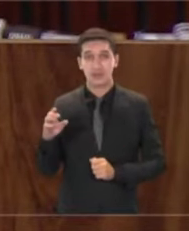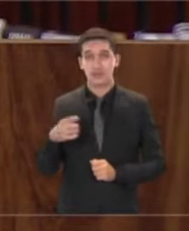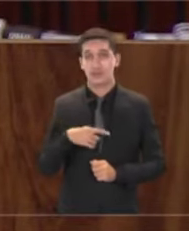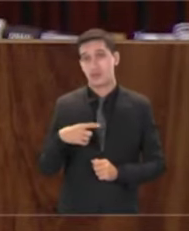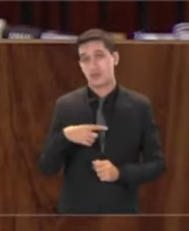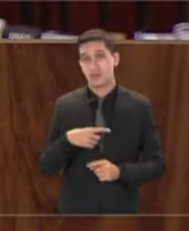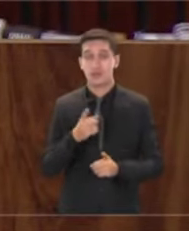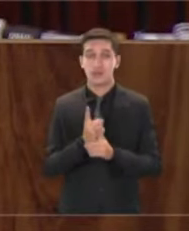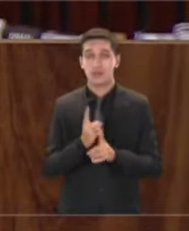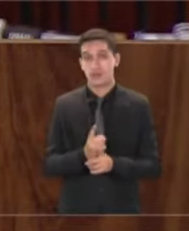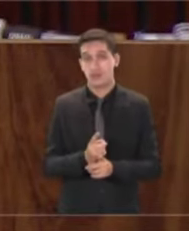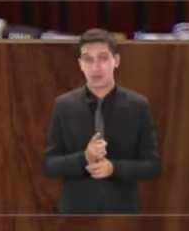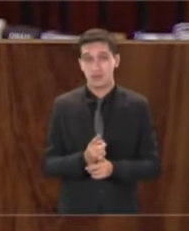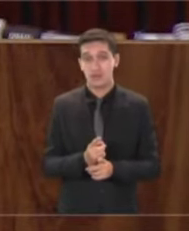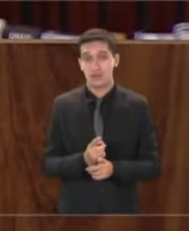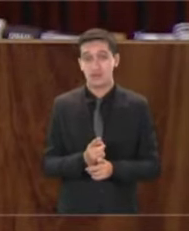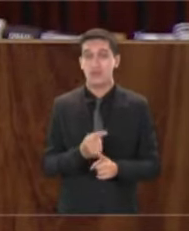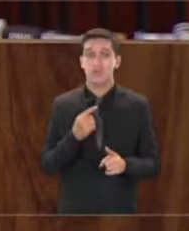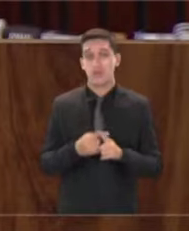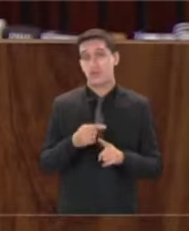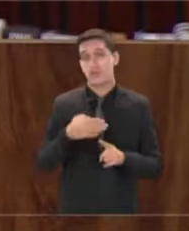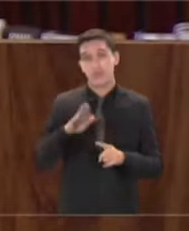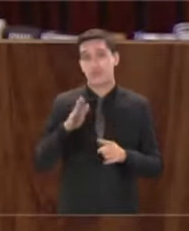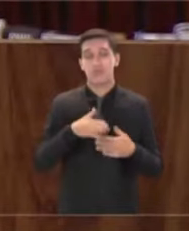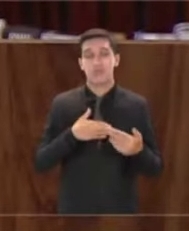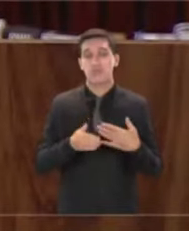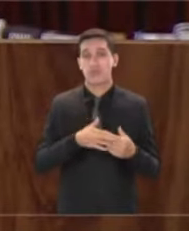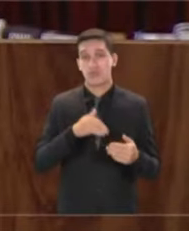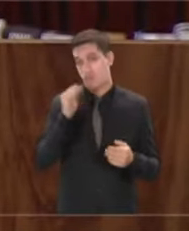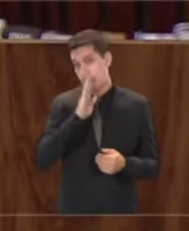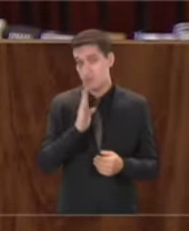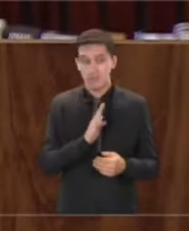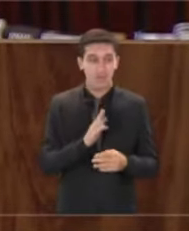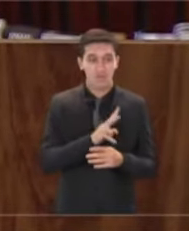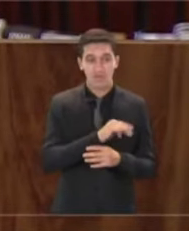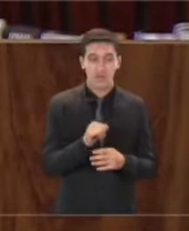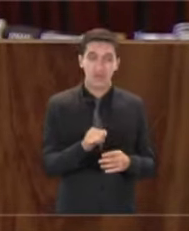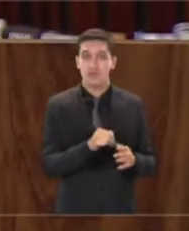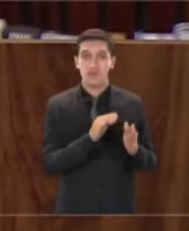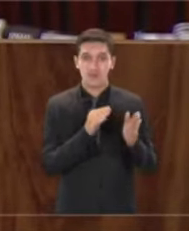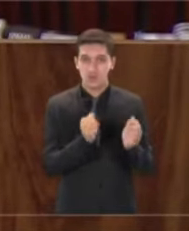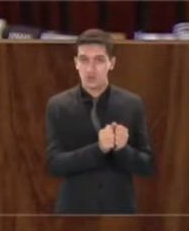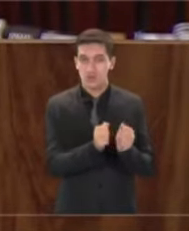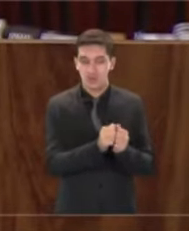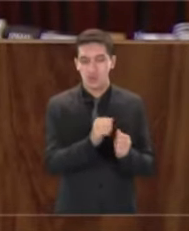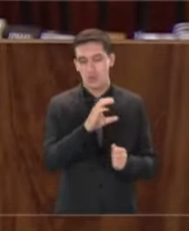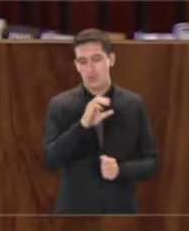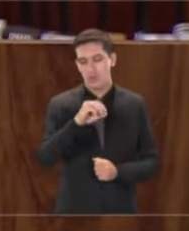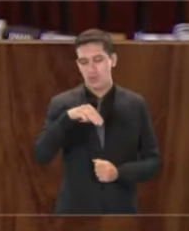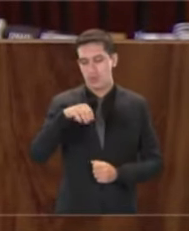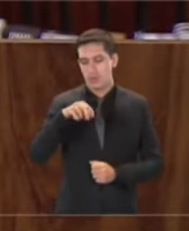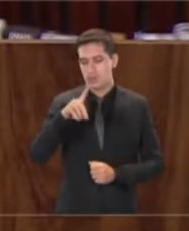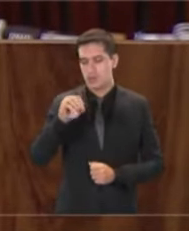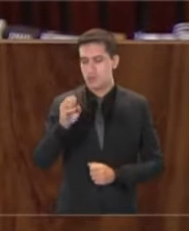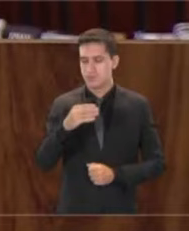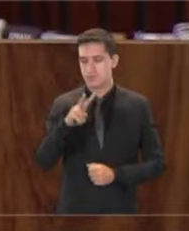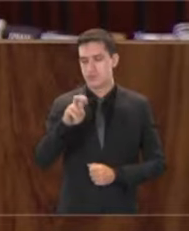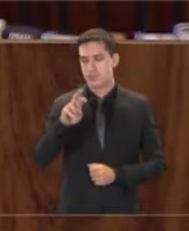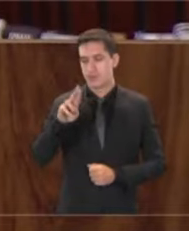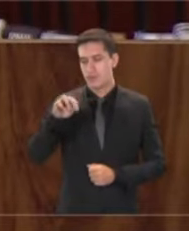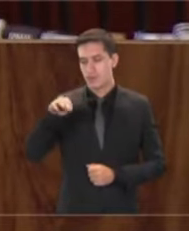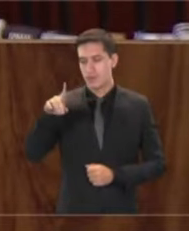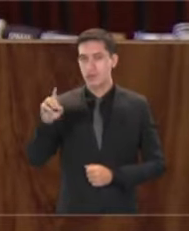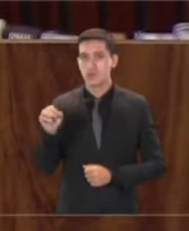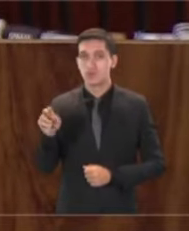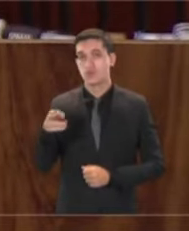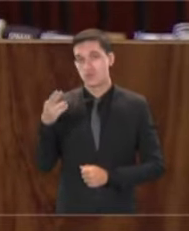o Brasil, que é mais genérica. O Brasil vai na direção do Comando Vermelho ou na direção do Verde e Amarelo? Criticando, certamente, o fato